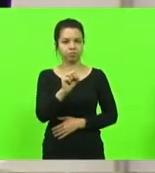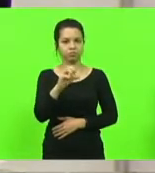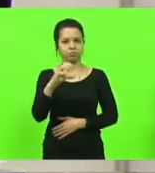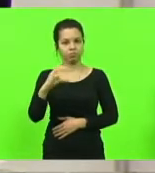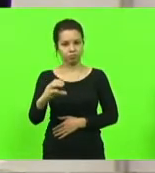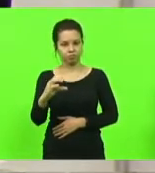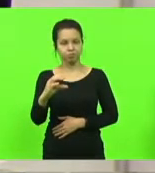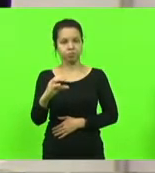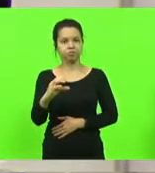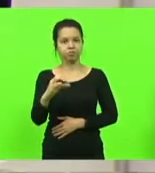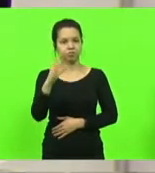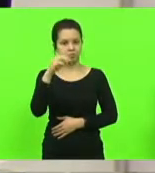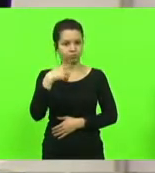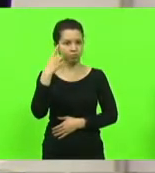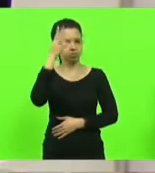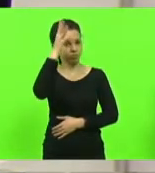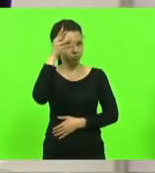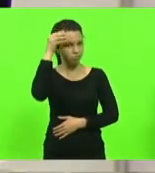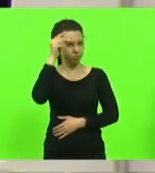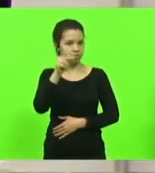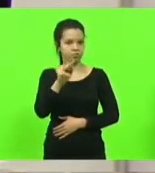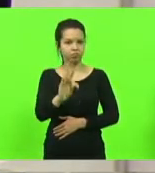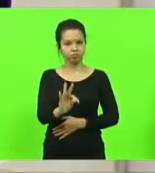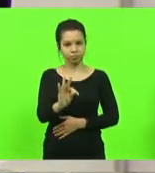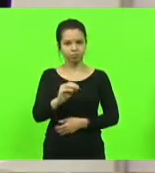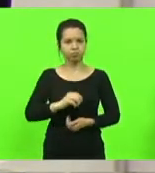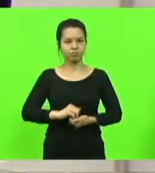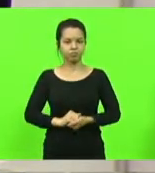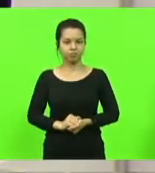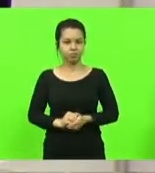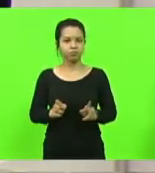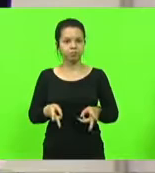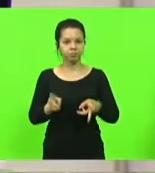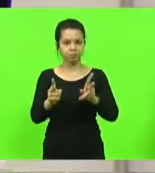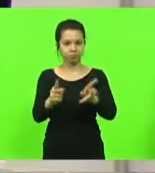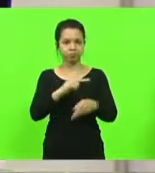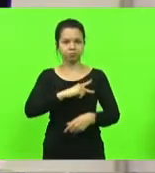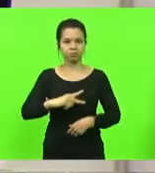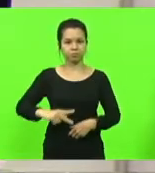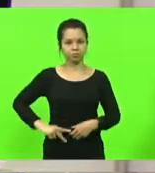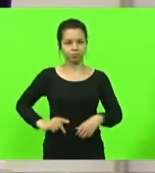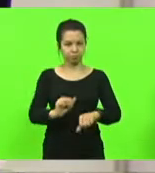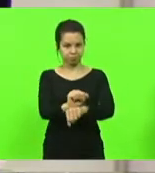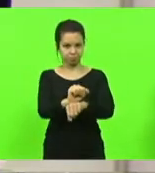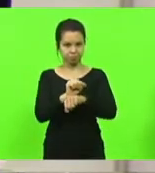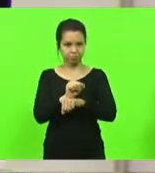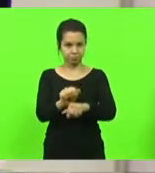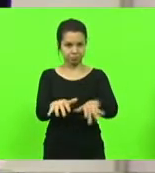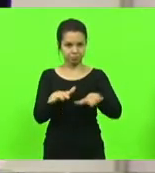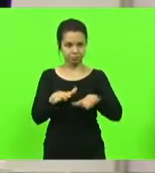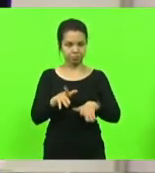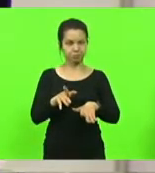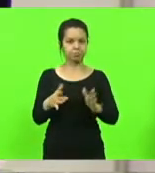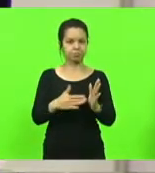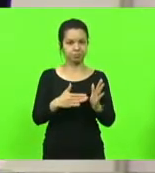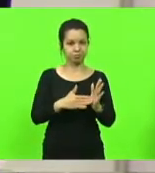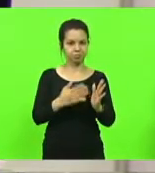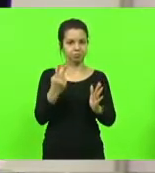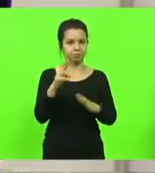senhora deputada Luciane Carminati, PT. Ato contínuo, o senhor presidente suspendeu a sessão até às 16